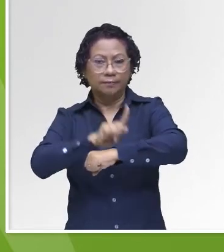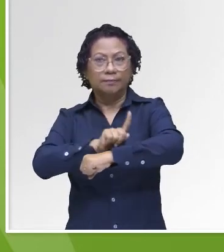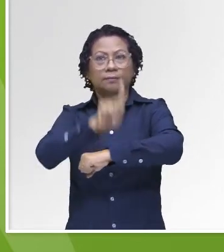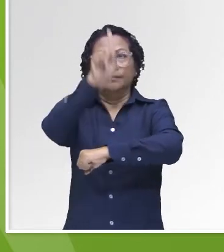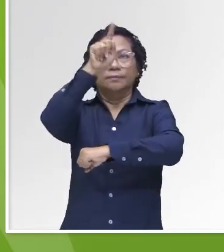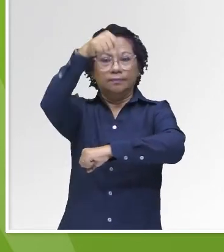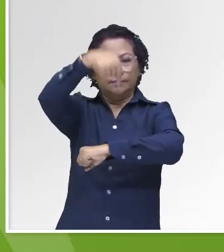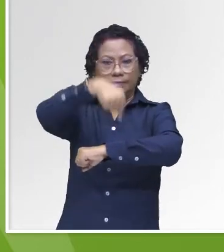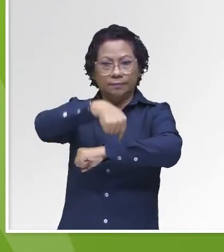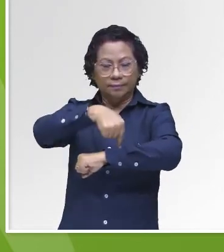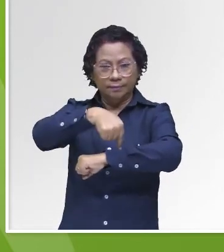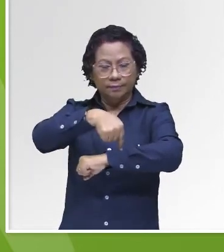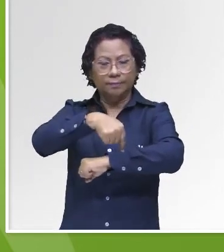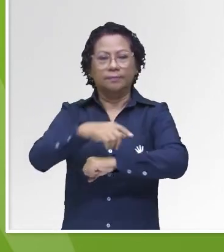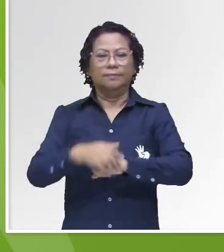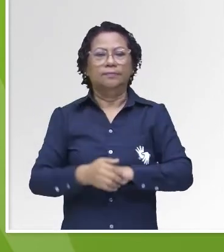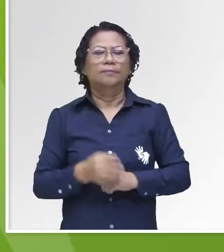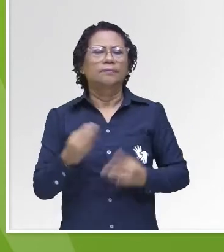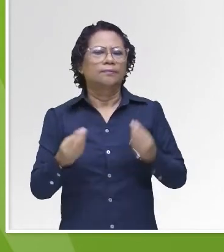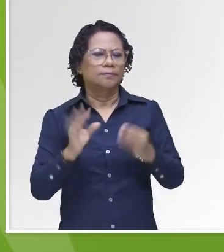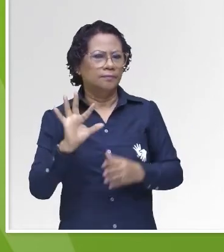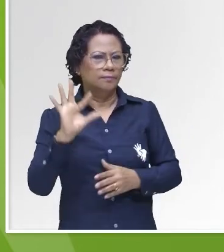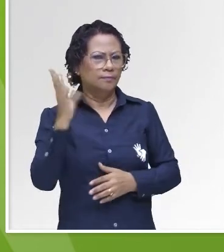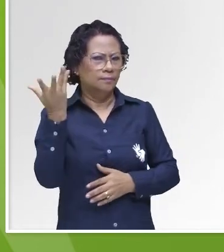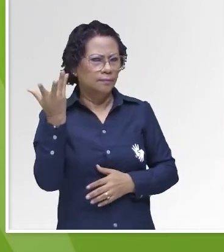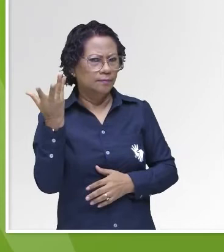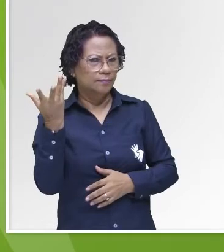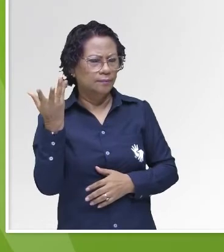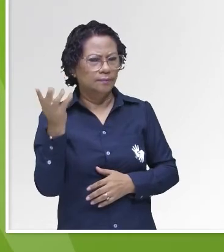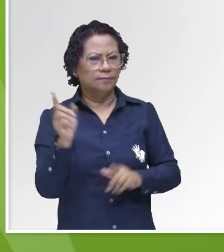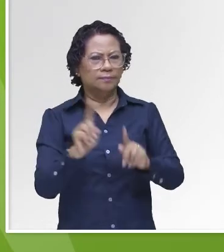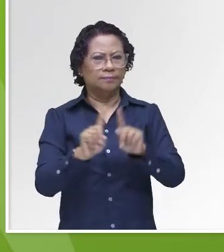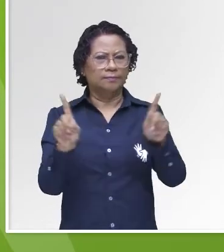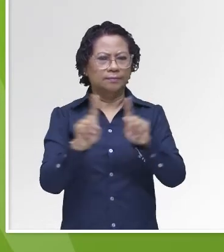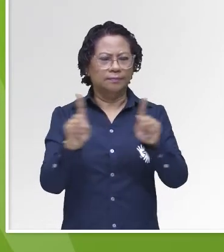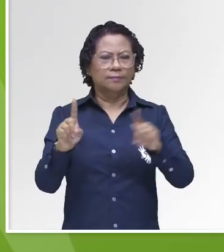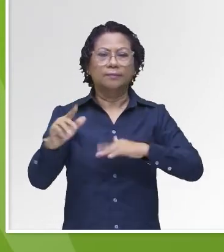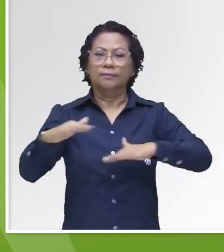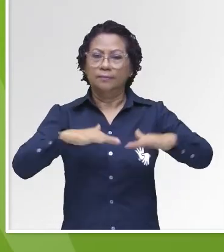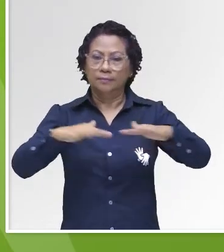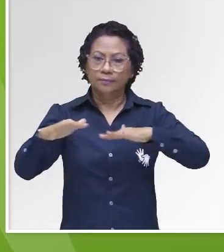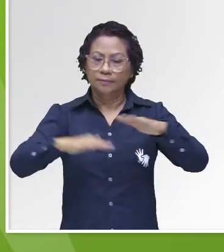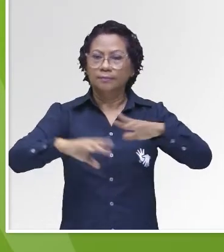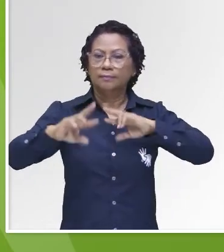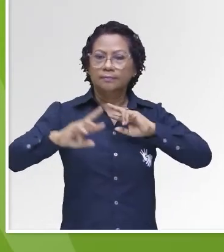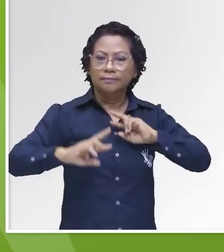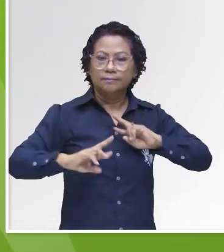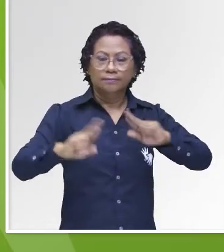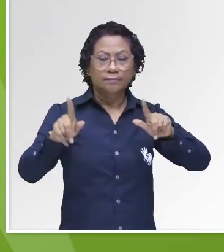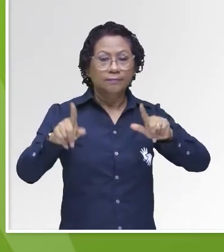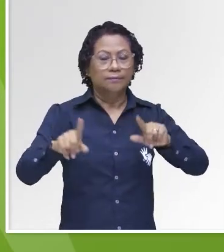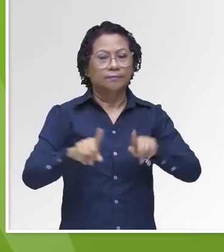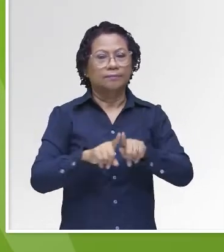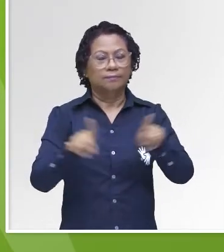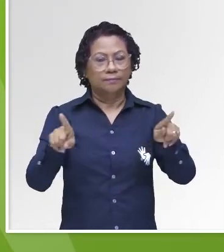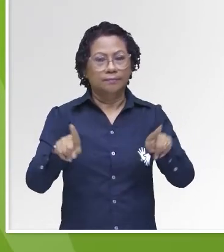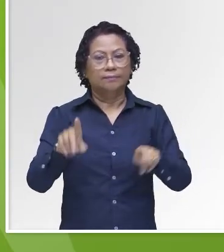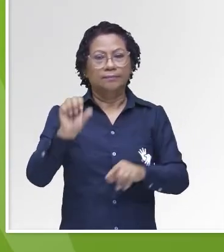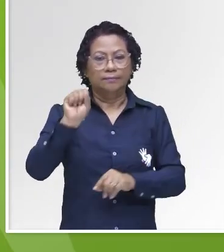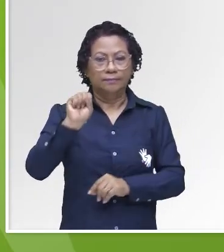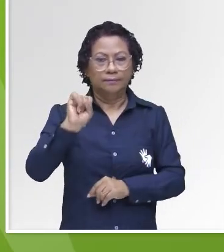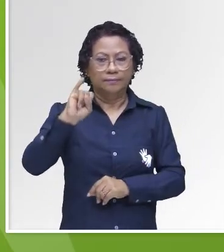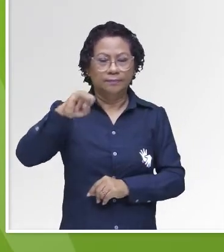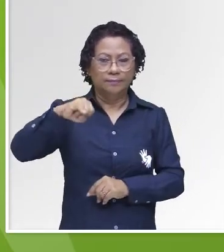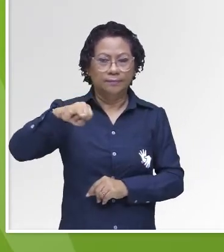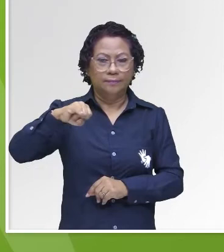vai parar para o outro acontecer? Nós já vimos que não. Esses movimentos vão acontecer de maneira simultânea e um não vai